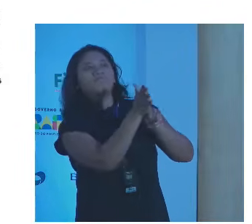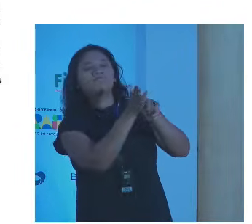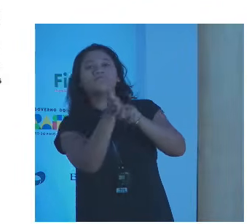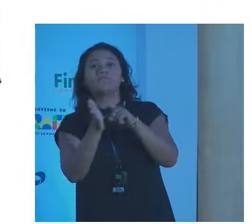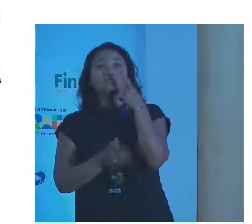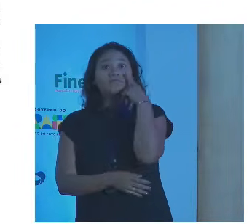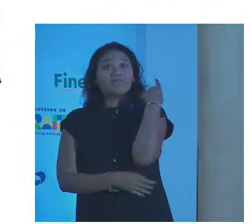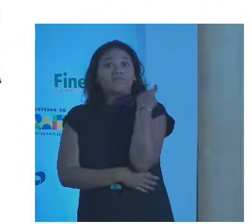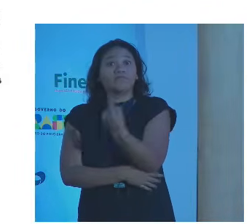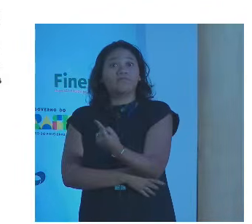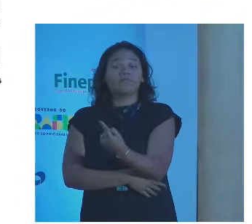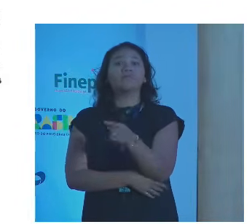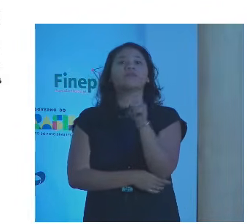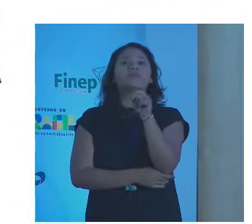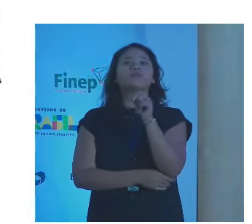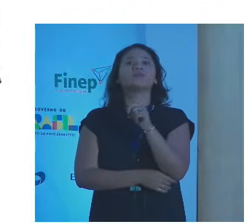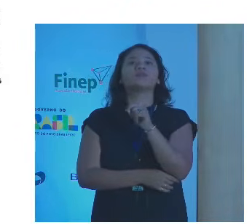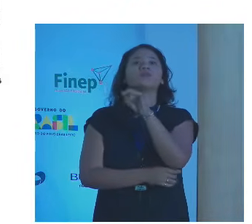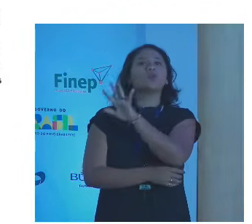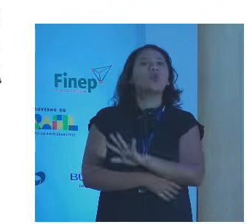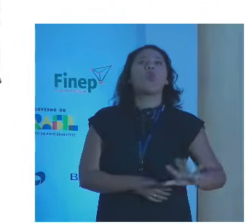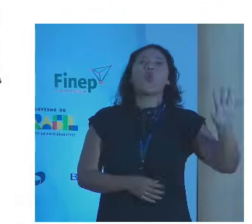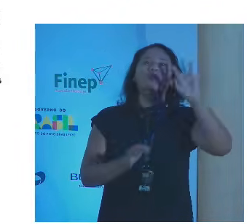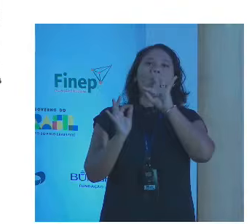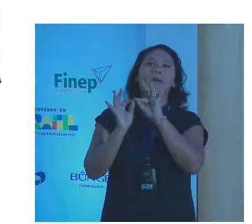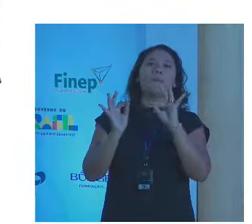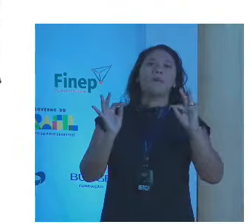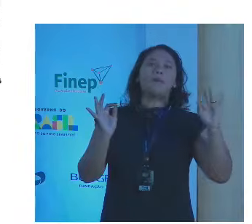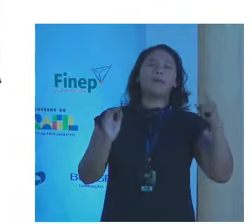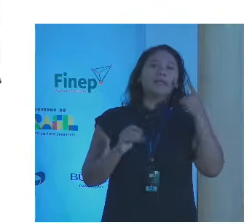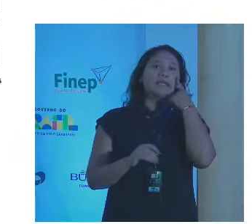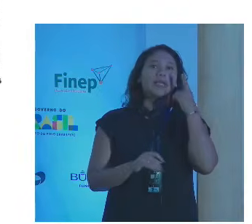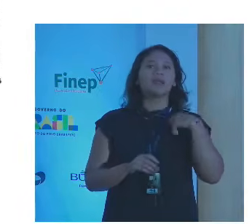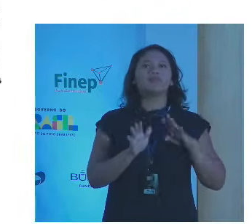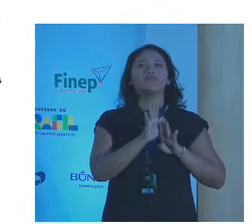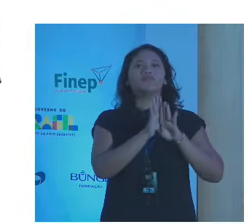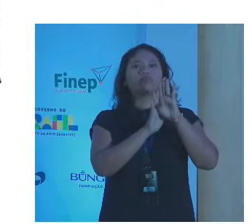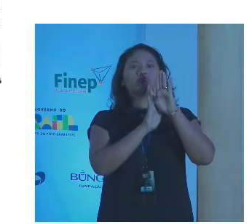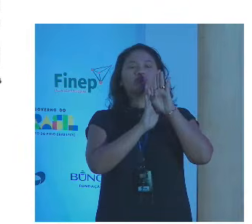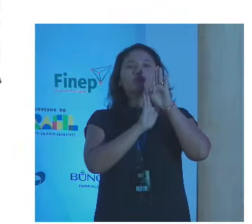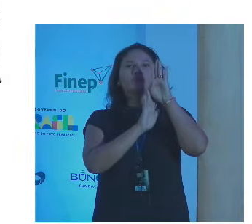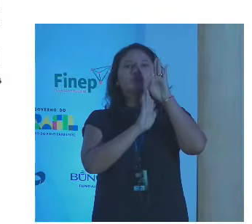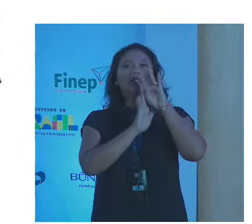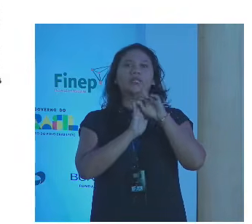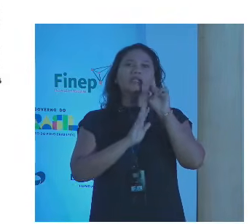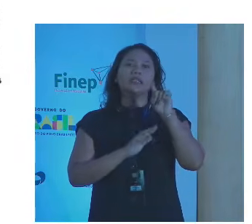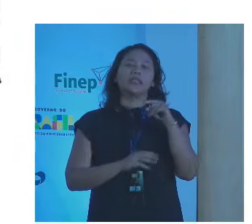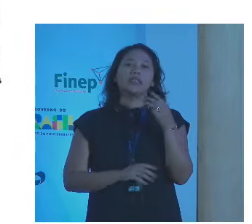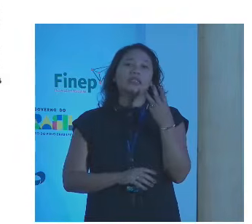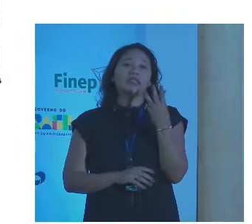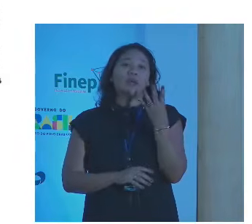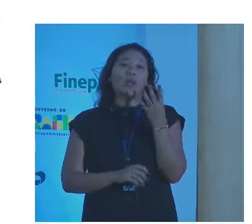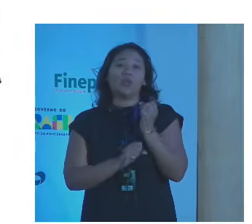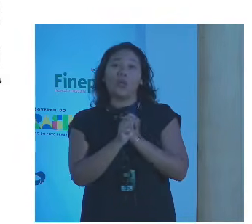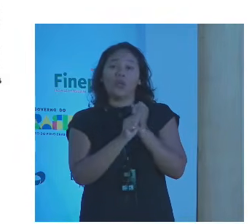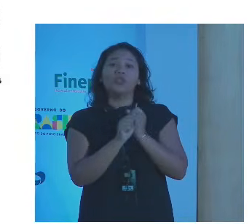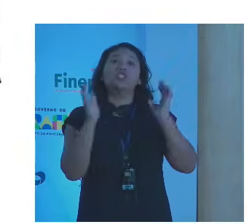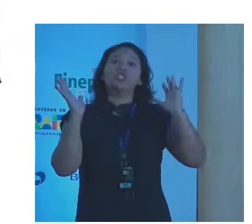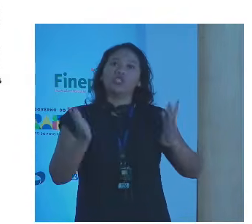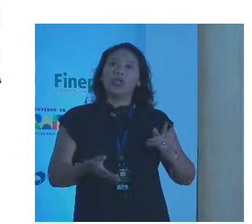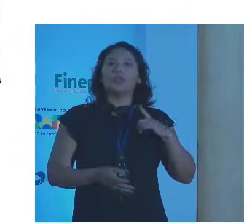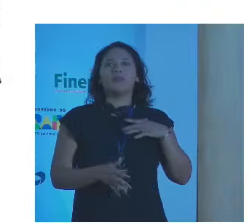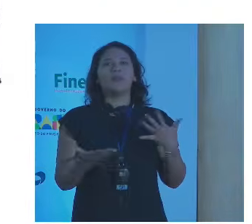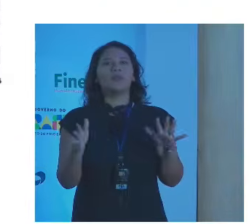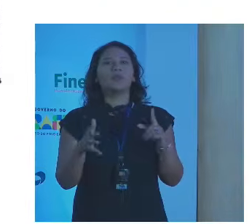que, em todos os pontos, a gente tem uma tendência de aumento. A temperatura, em 34 anos, já teria aumentado